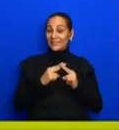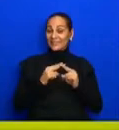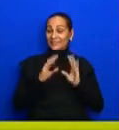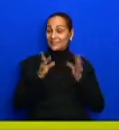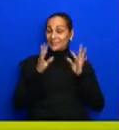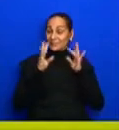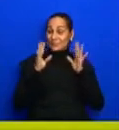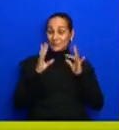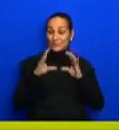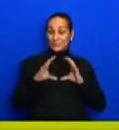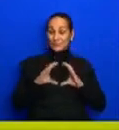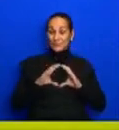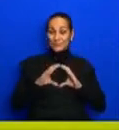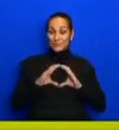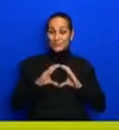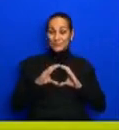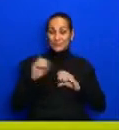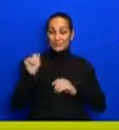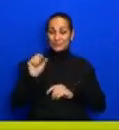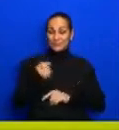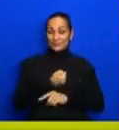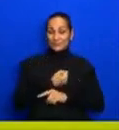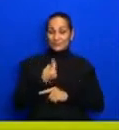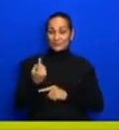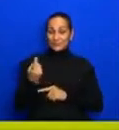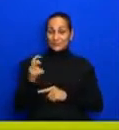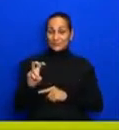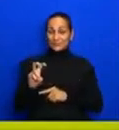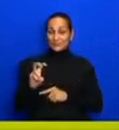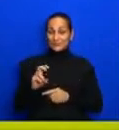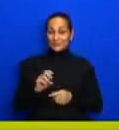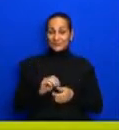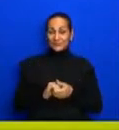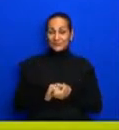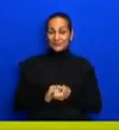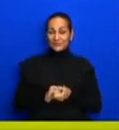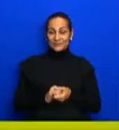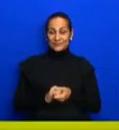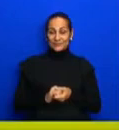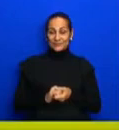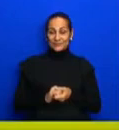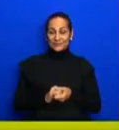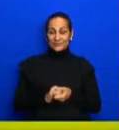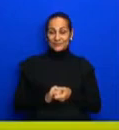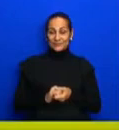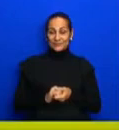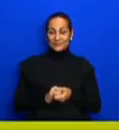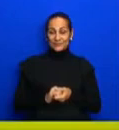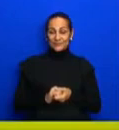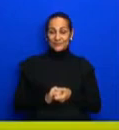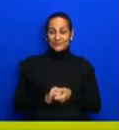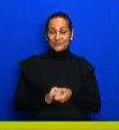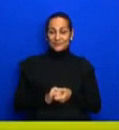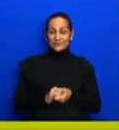Caixa. Já pensou? Bola azul, número 15. Azul 15.